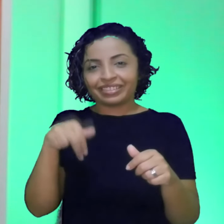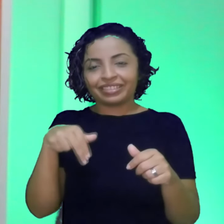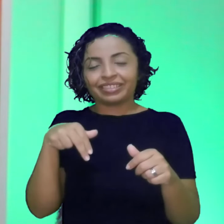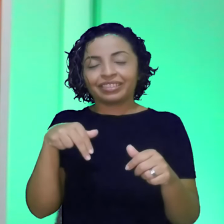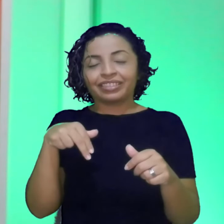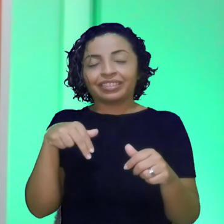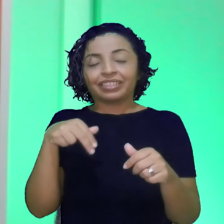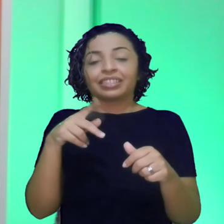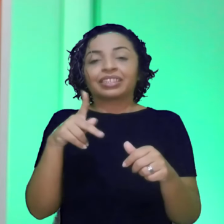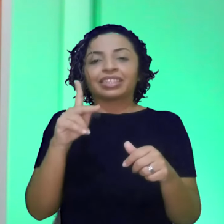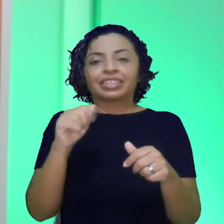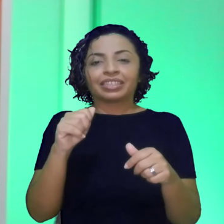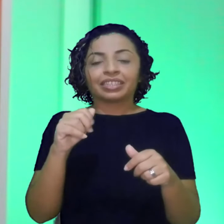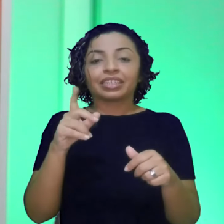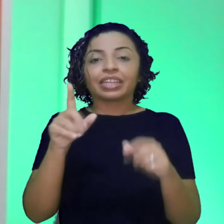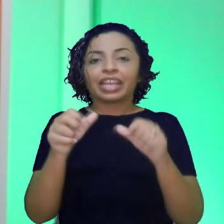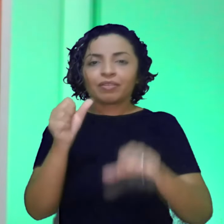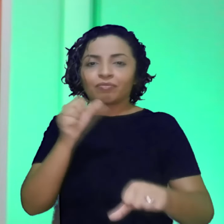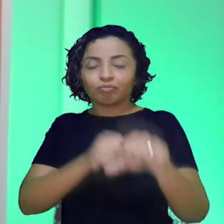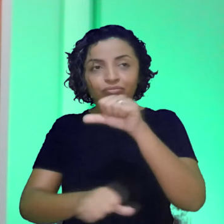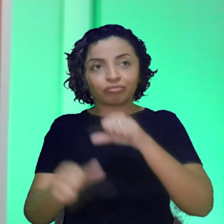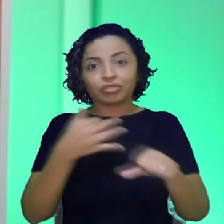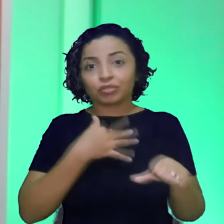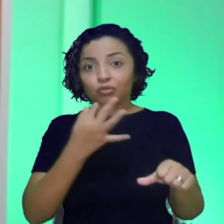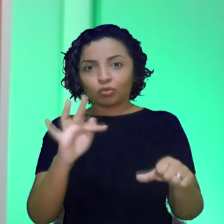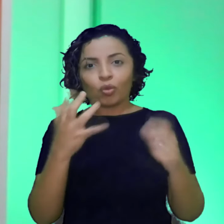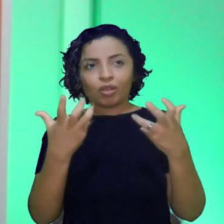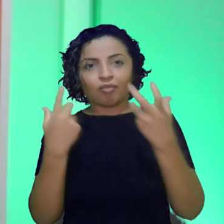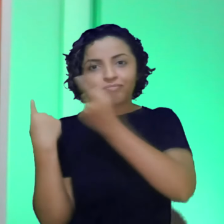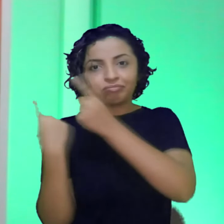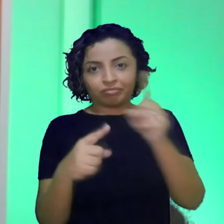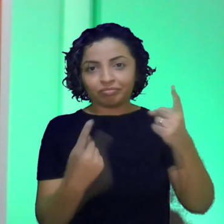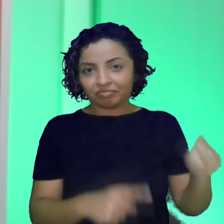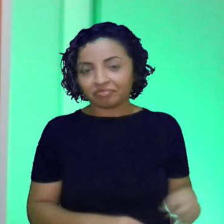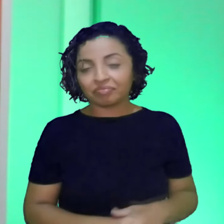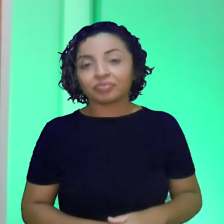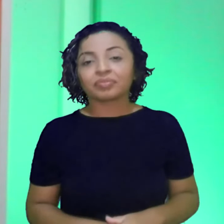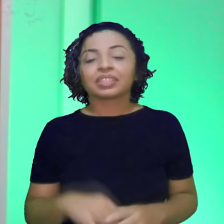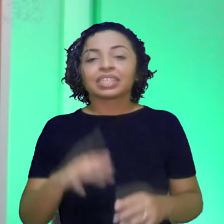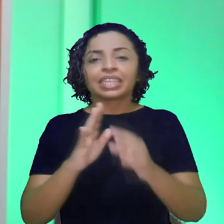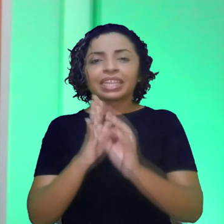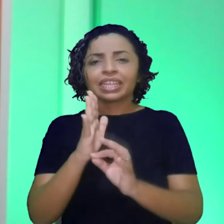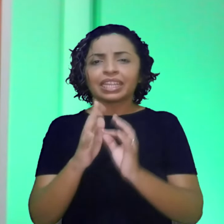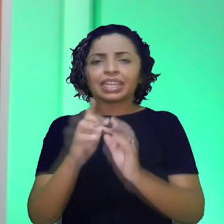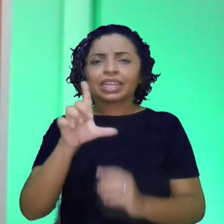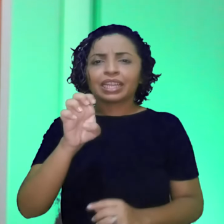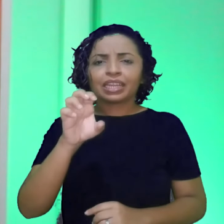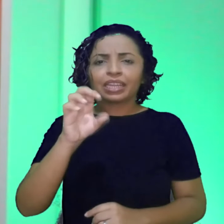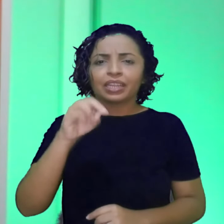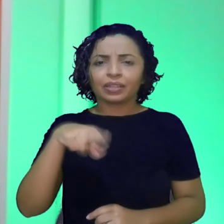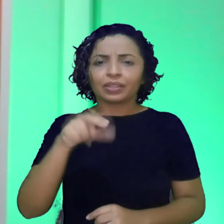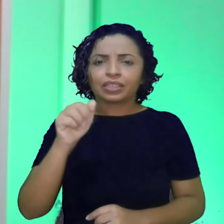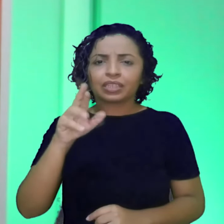pela literatura se converte em vingança. Interessante aqui. Leonardo é de Niterói.